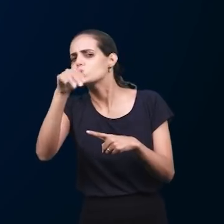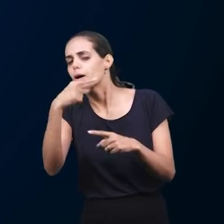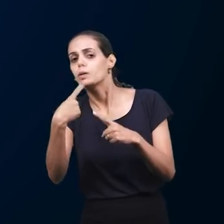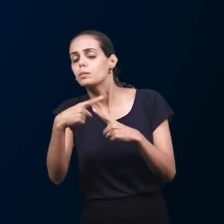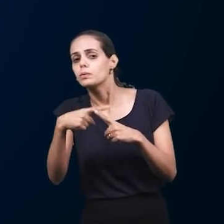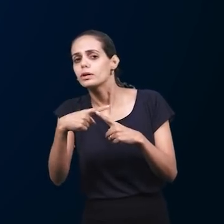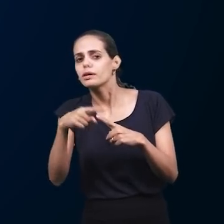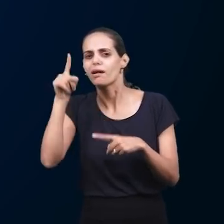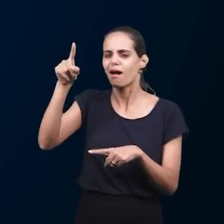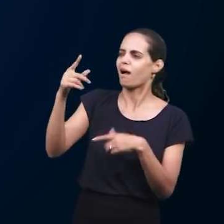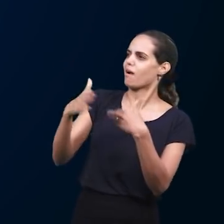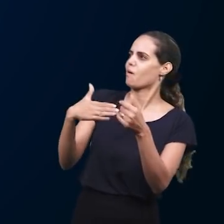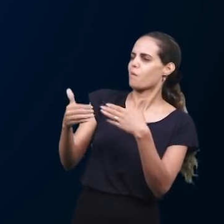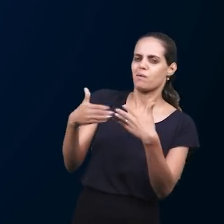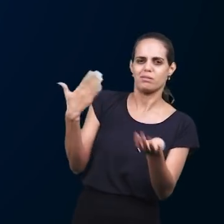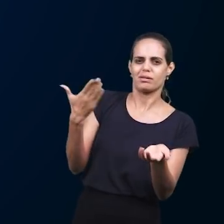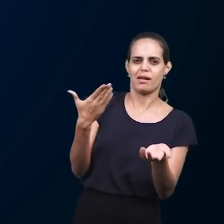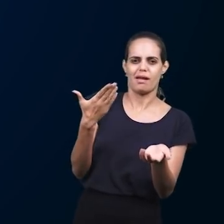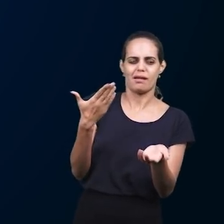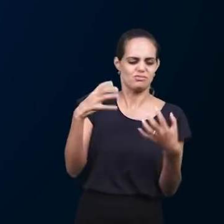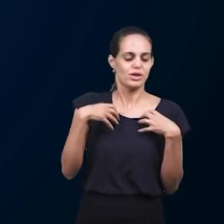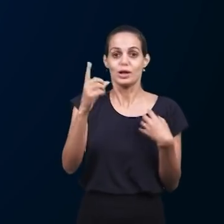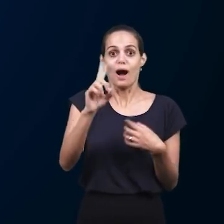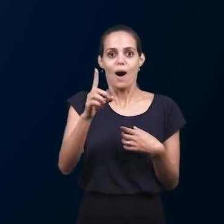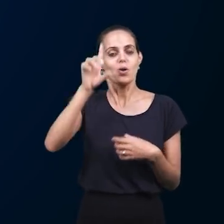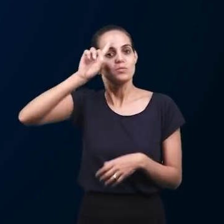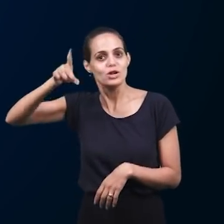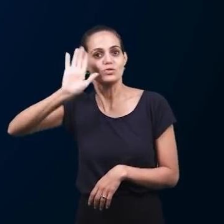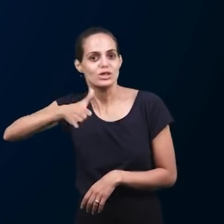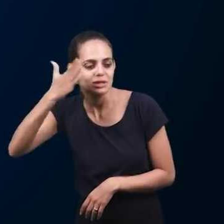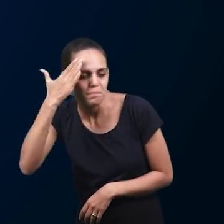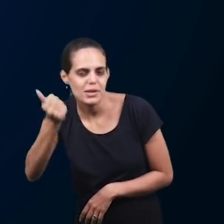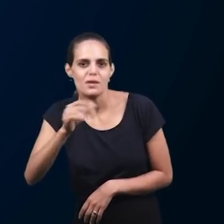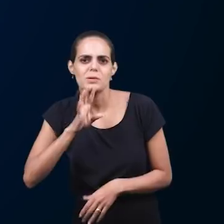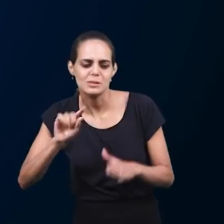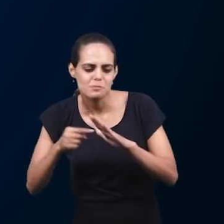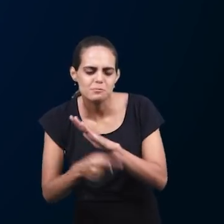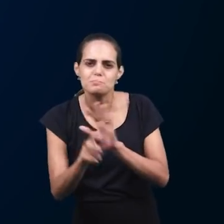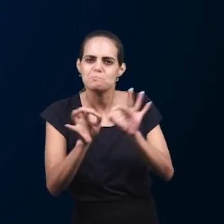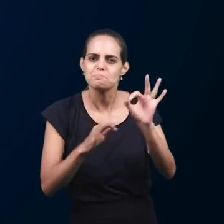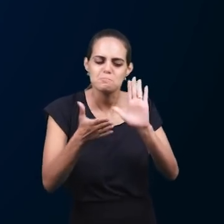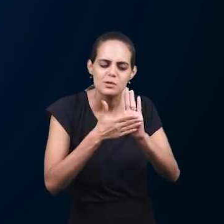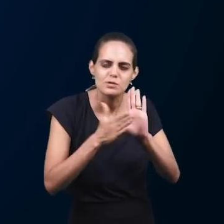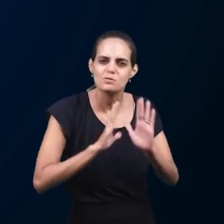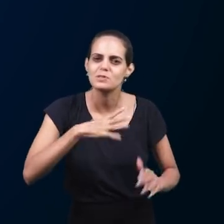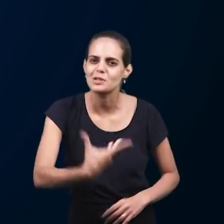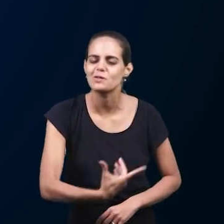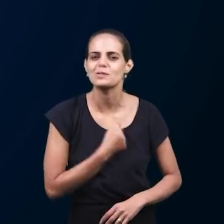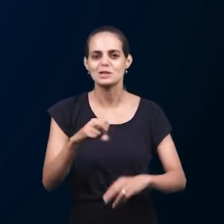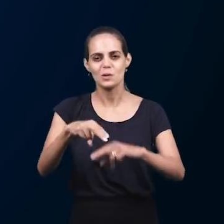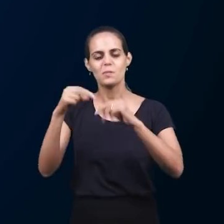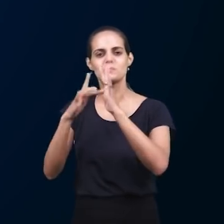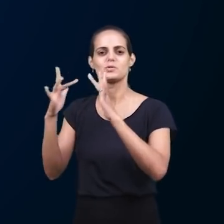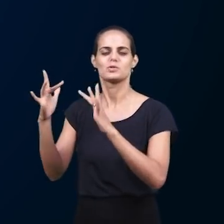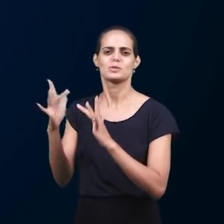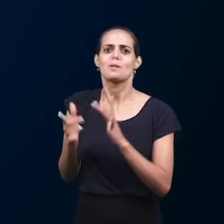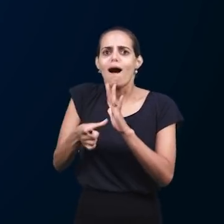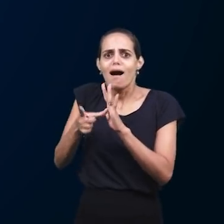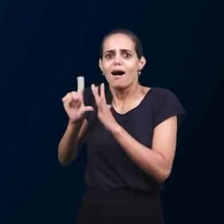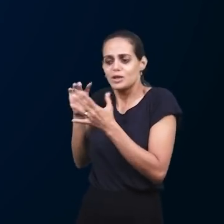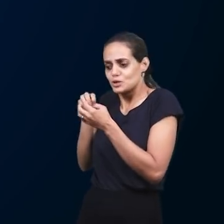homem. O nosso Deus não foi surpreendido pelo pecado original, mas por sua presciência planejou a nossa salvação em Cristo antes